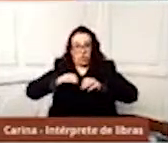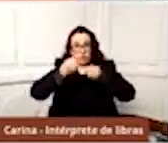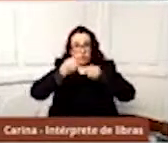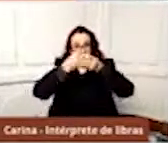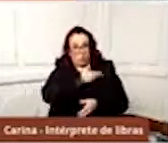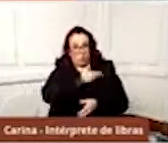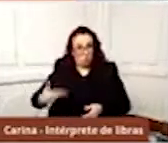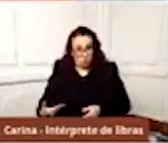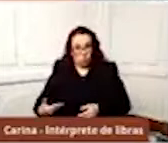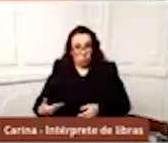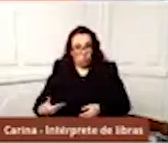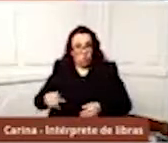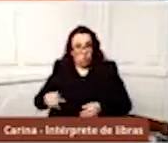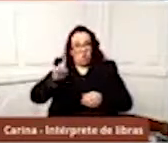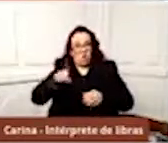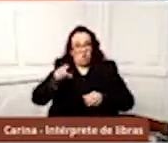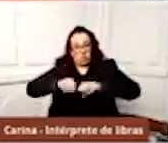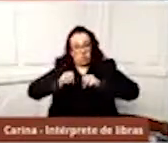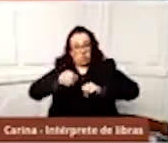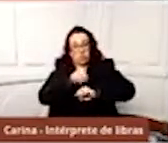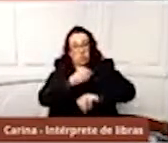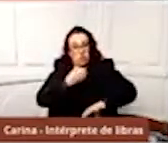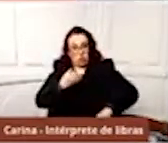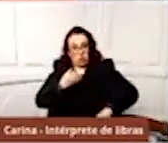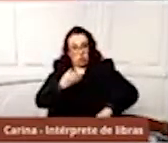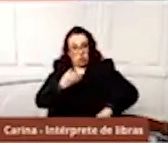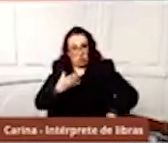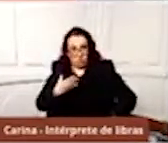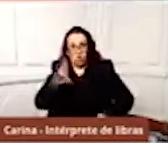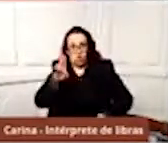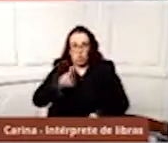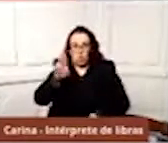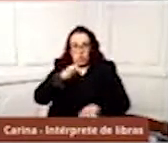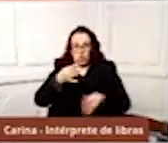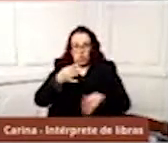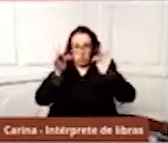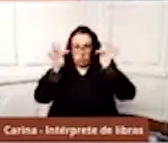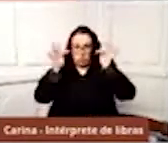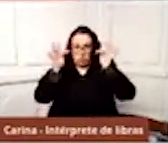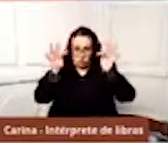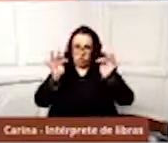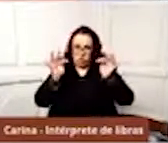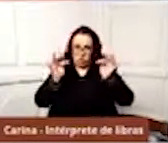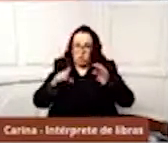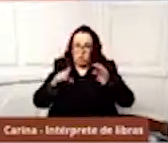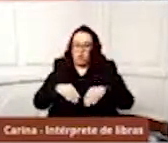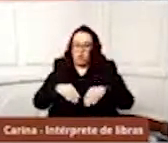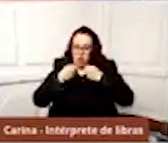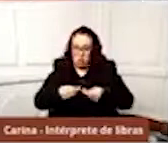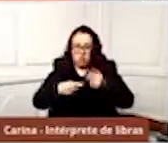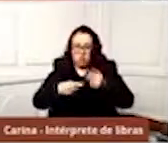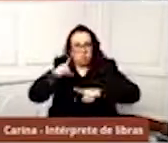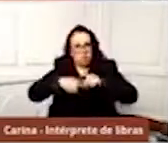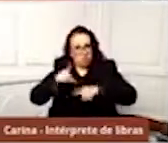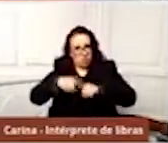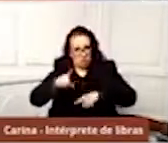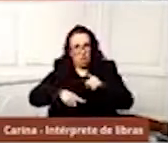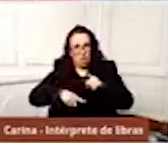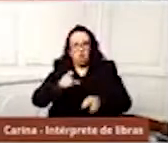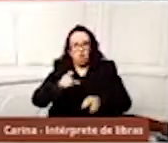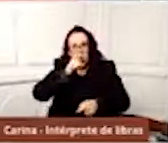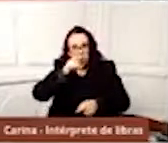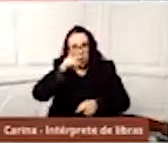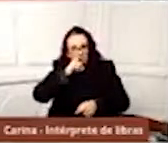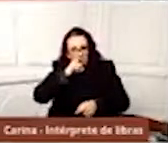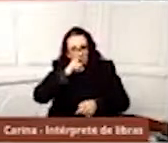com ensino remoto, com o uso da tecnologia e disponibilização de materiais para os pais ou responsáveis com dificuldade